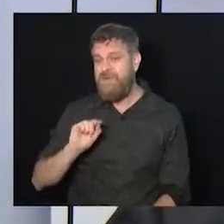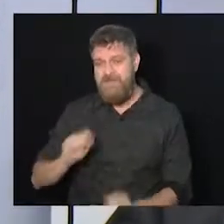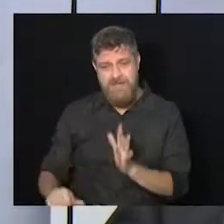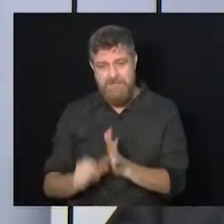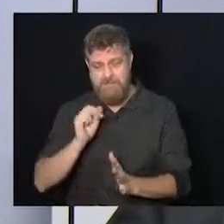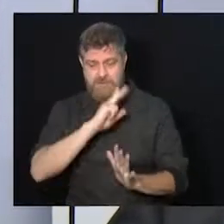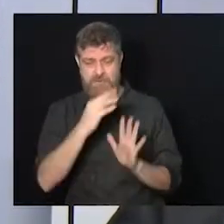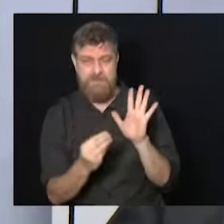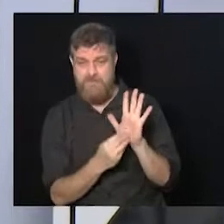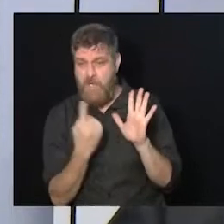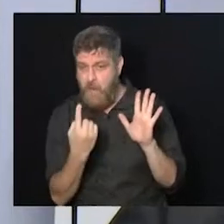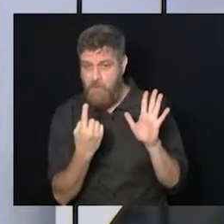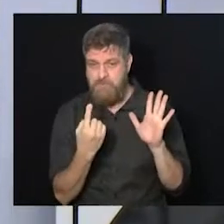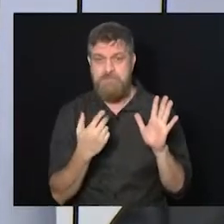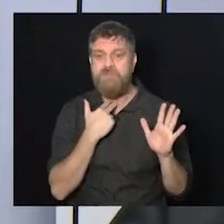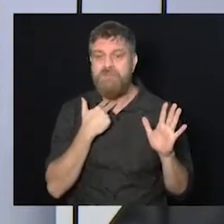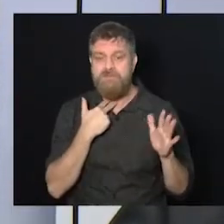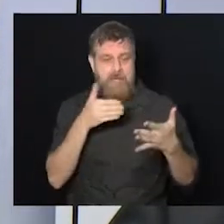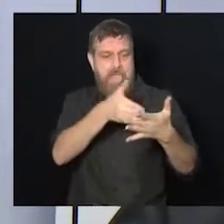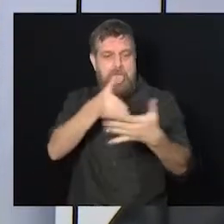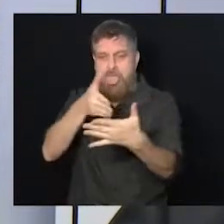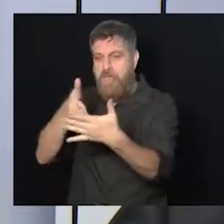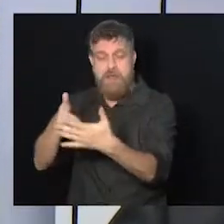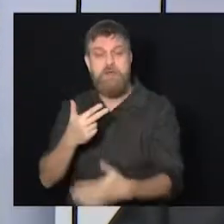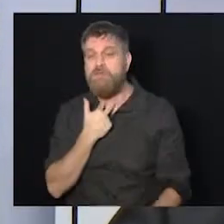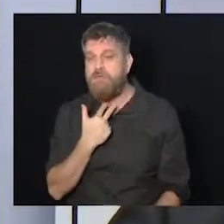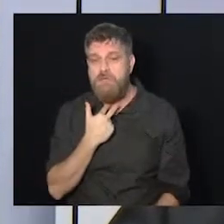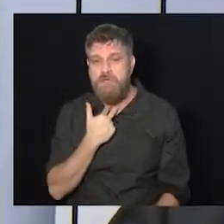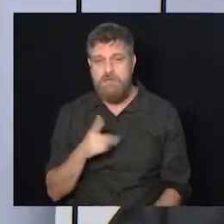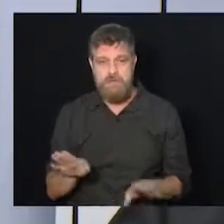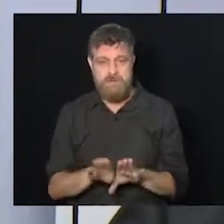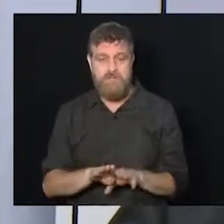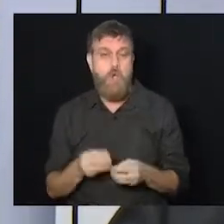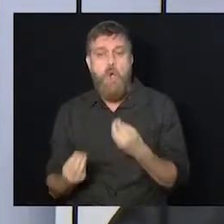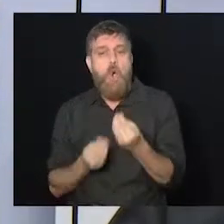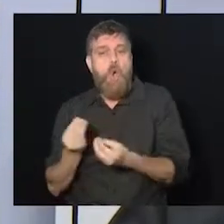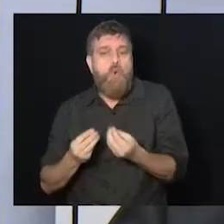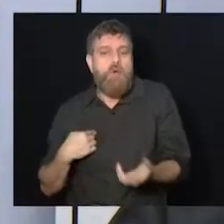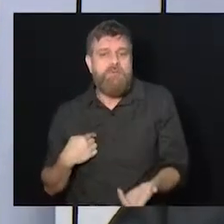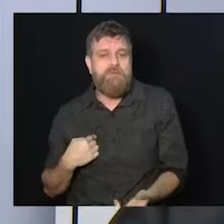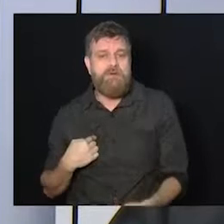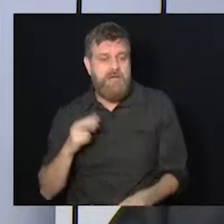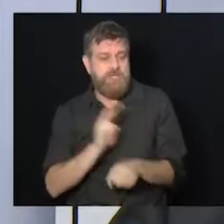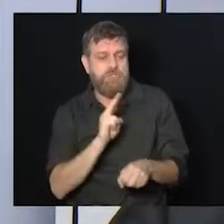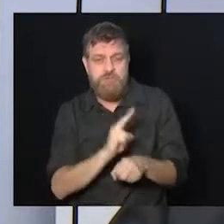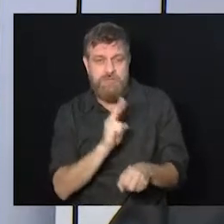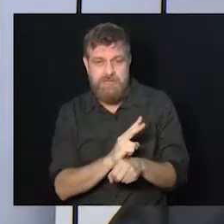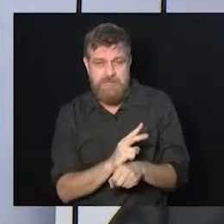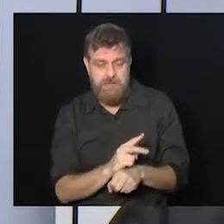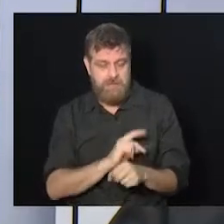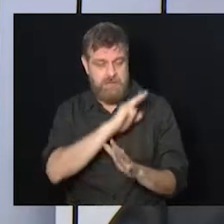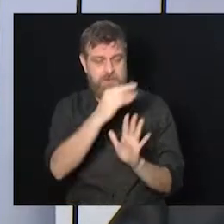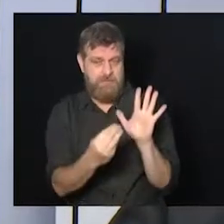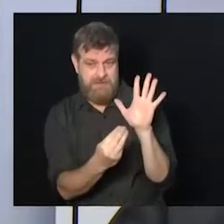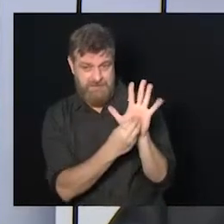meio ambiente é um só, não conhece fronteiras. Né? E outra, não existe como a gente conservar o meio